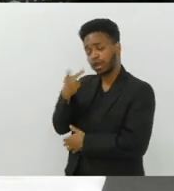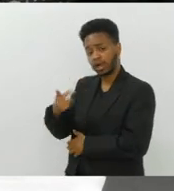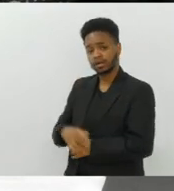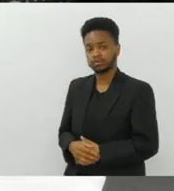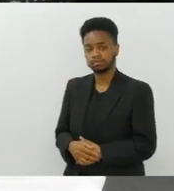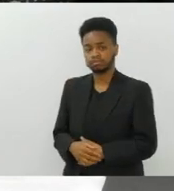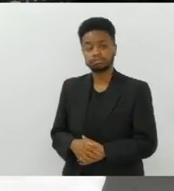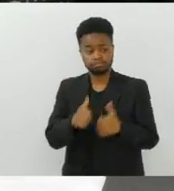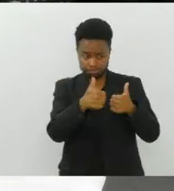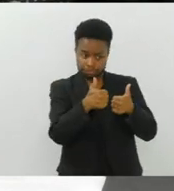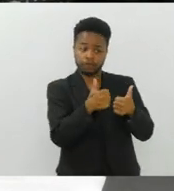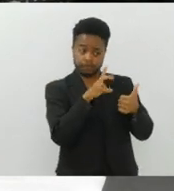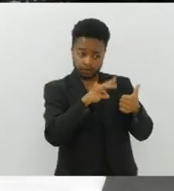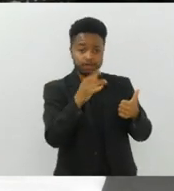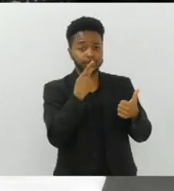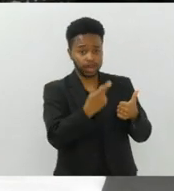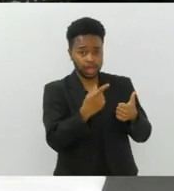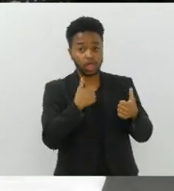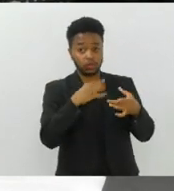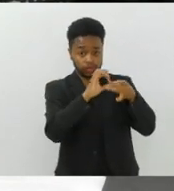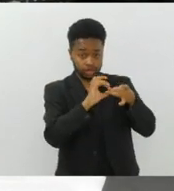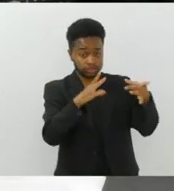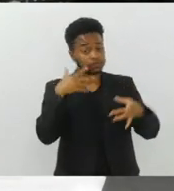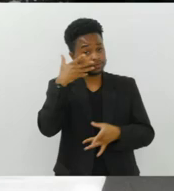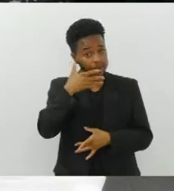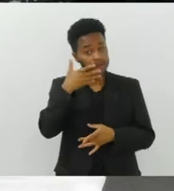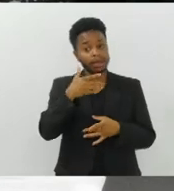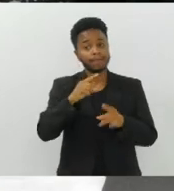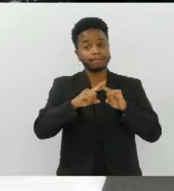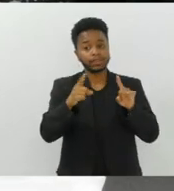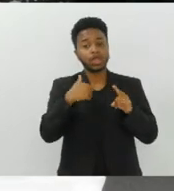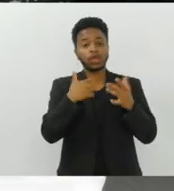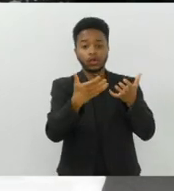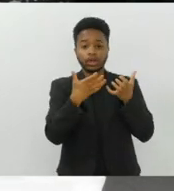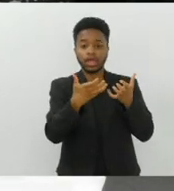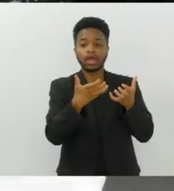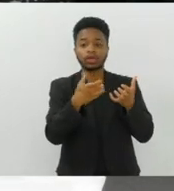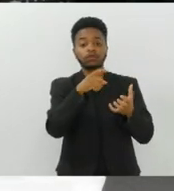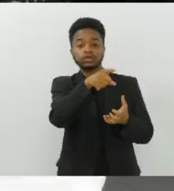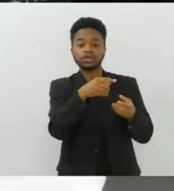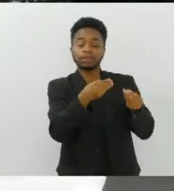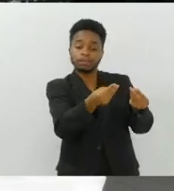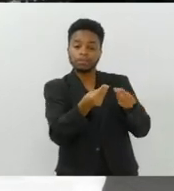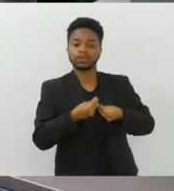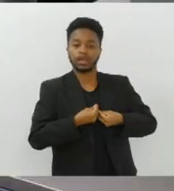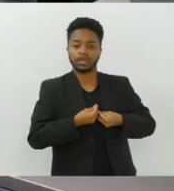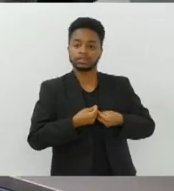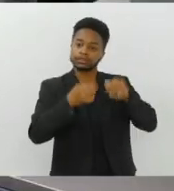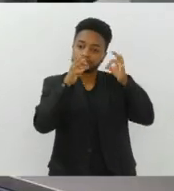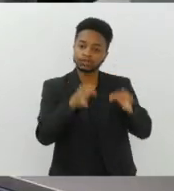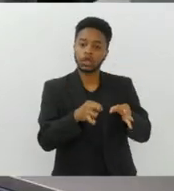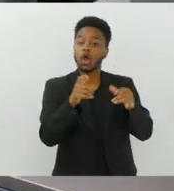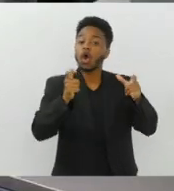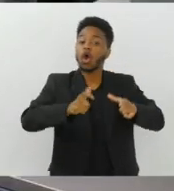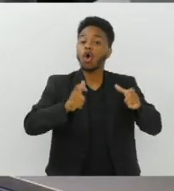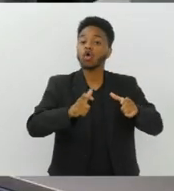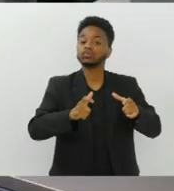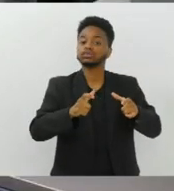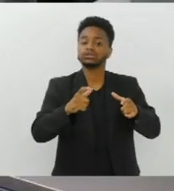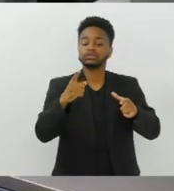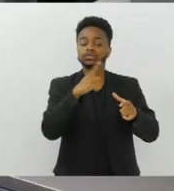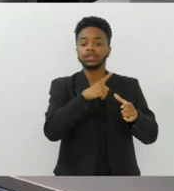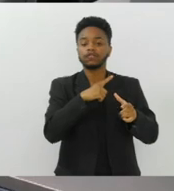vai falar. E eu lhe concedo a palavra e gostaria que Vossa Excelência me desse exatamente aonde que houve